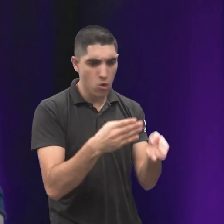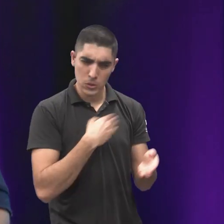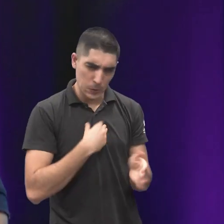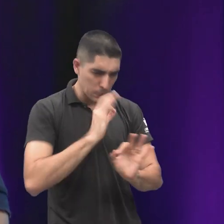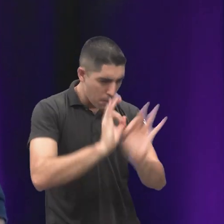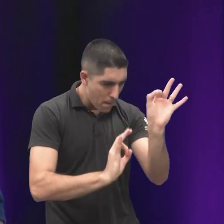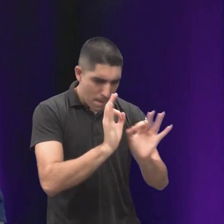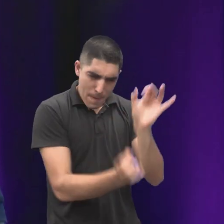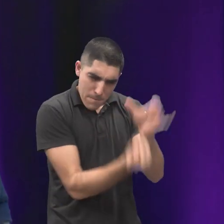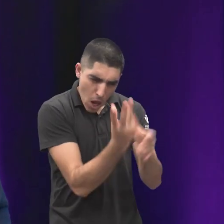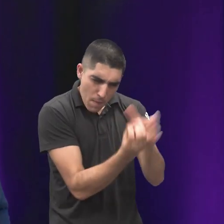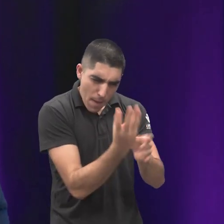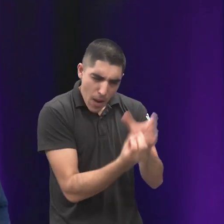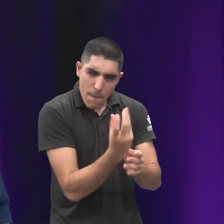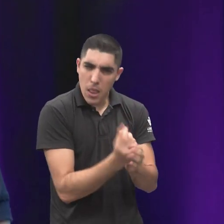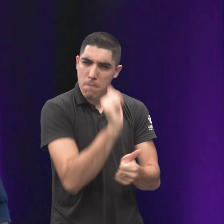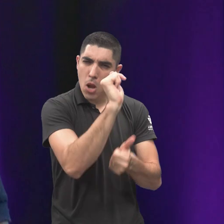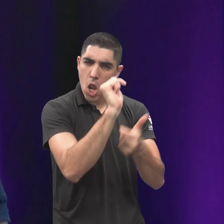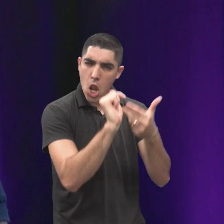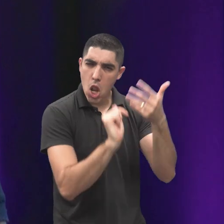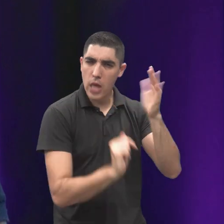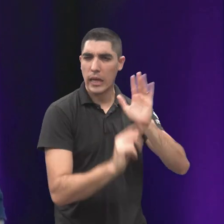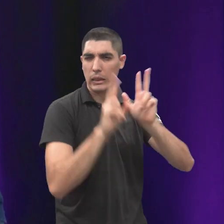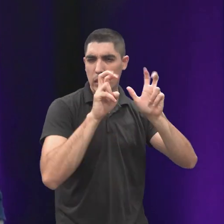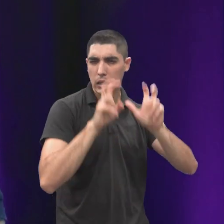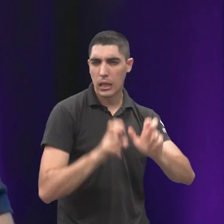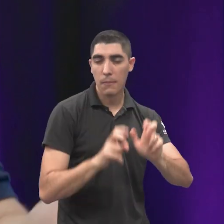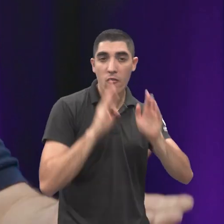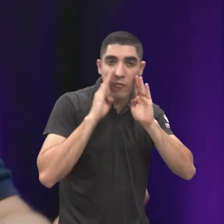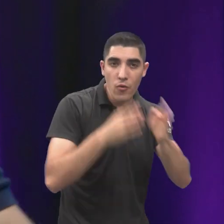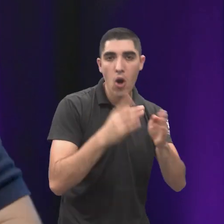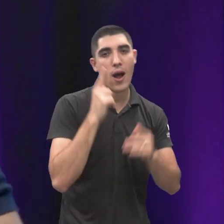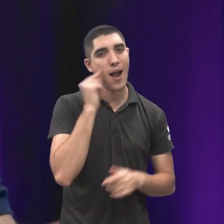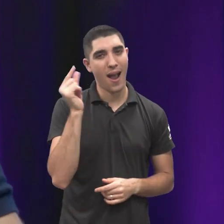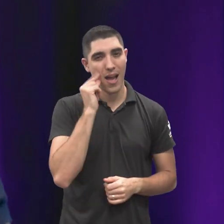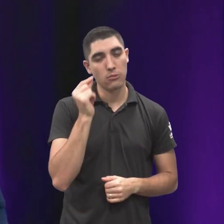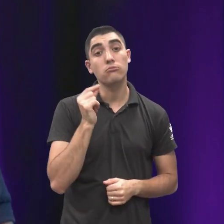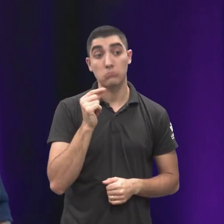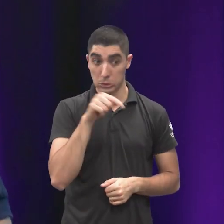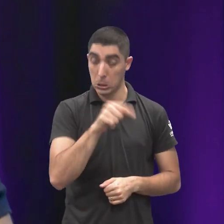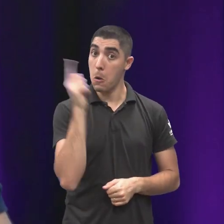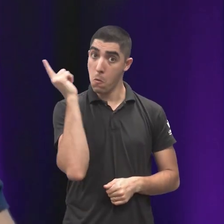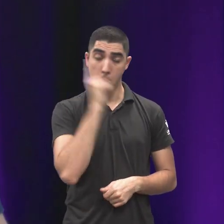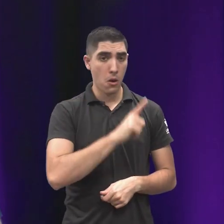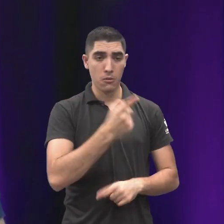ser o melhor produtor de vídeo de gatinhos. E isso sim, tem um engajamento fora de sério, porque os